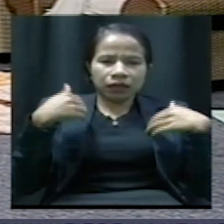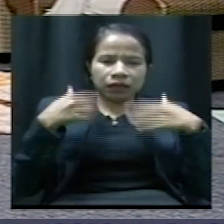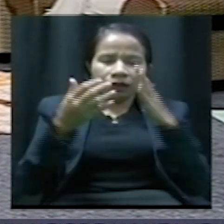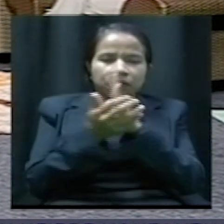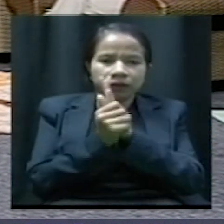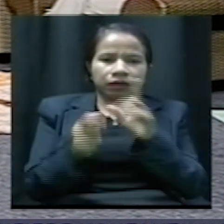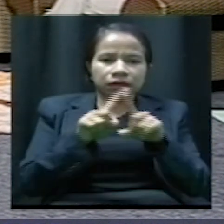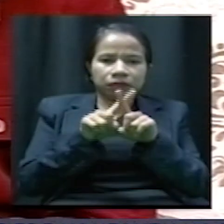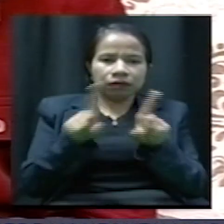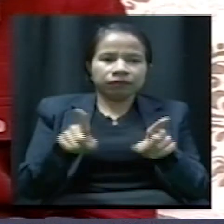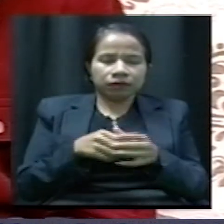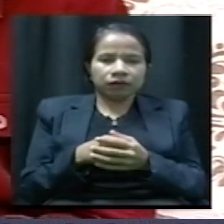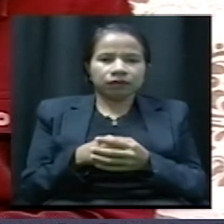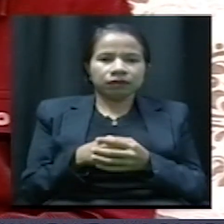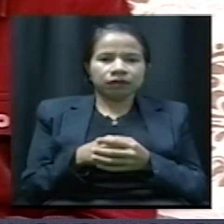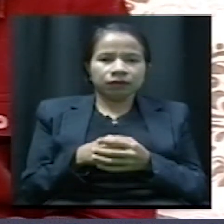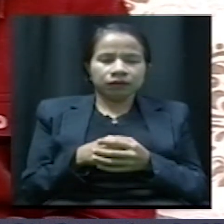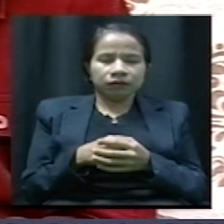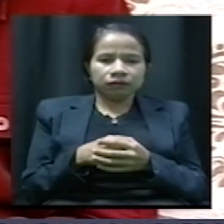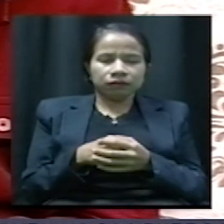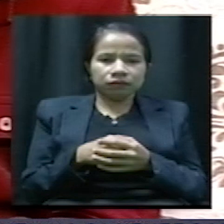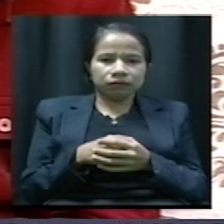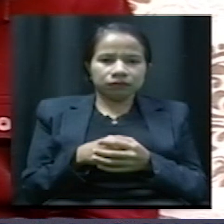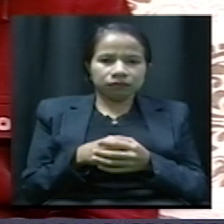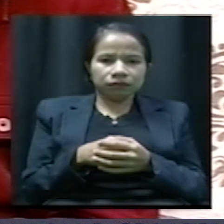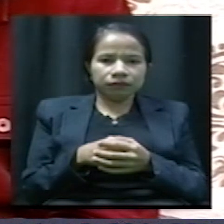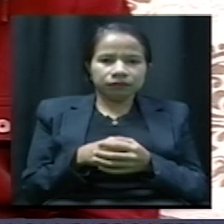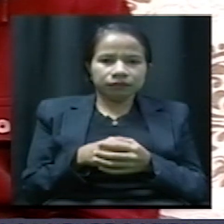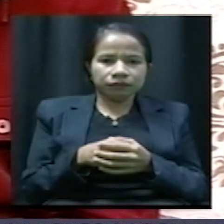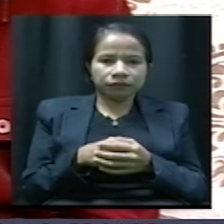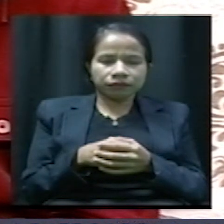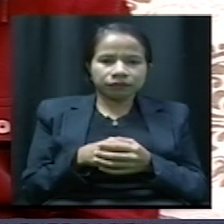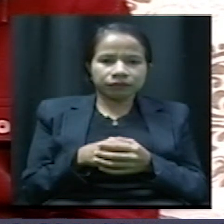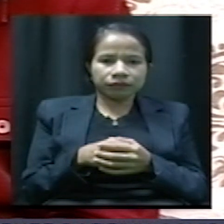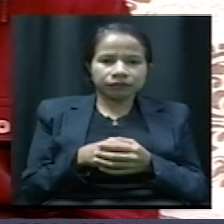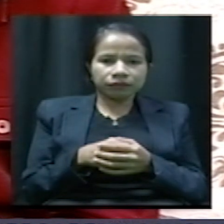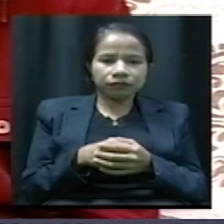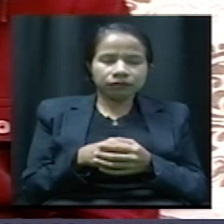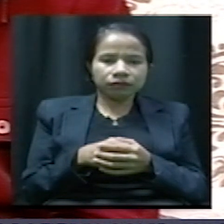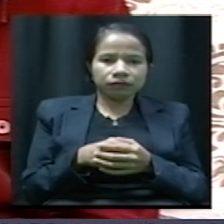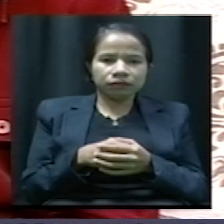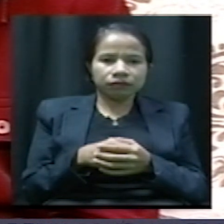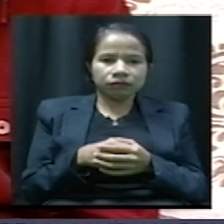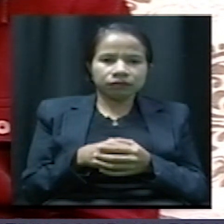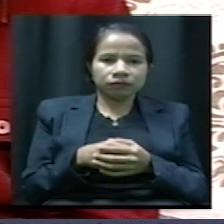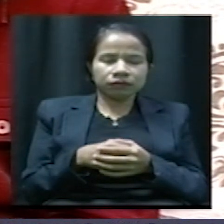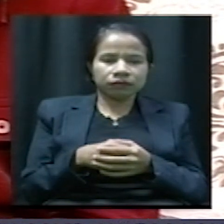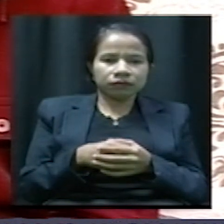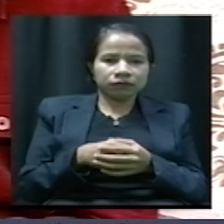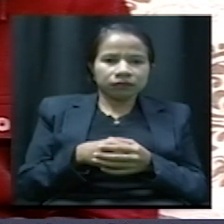lê. Tu irmã fo fali ita tamo de parte de discussão nian. Fo fali ba itania senhor José Manuel